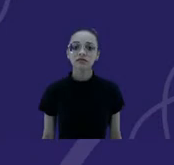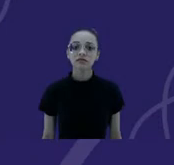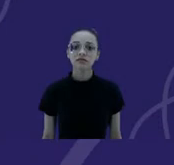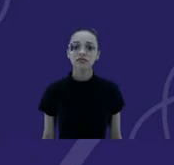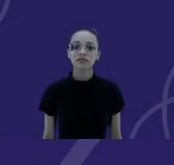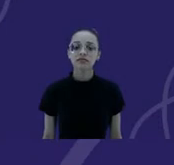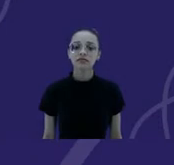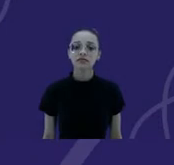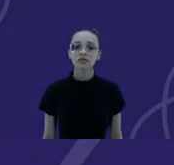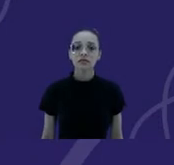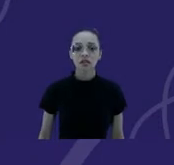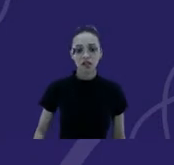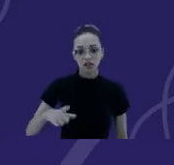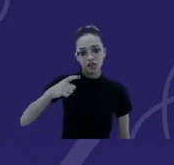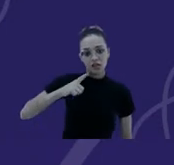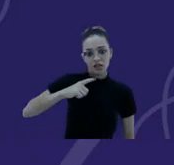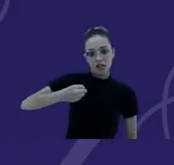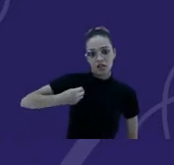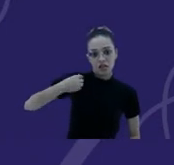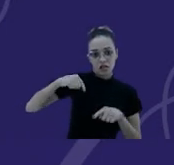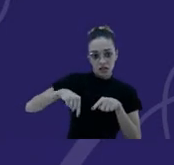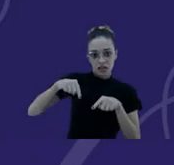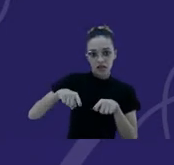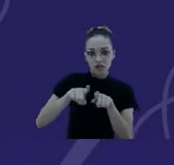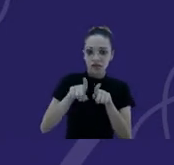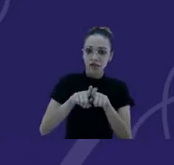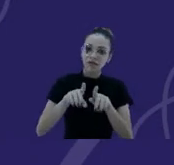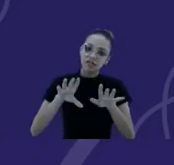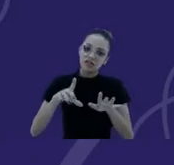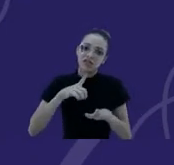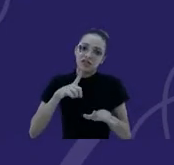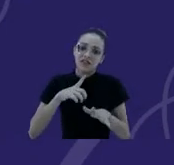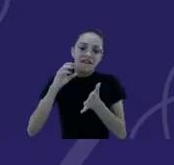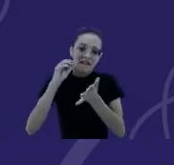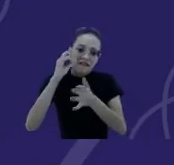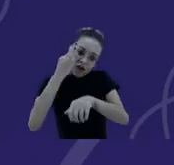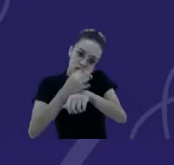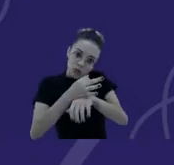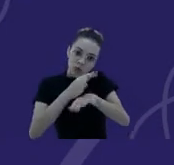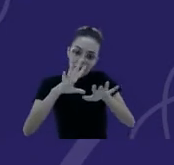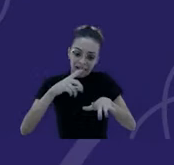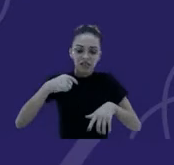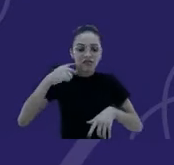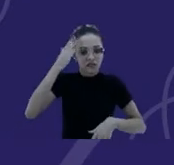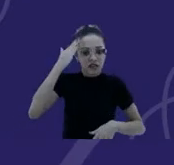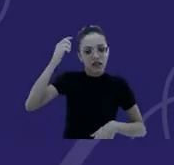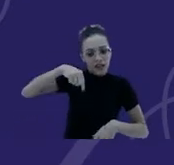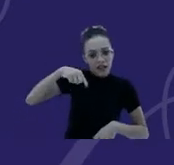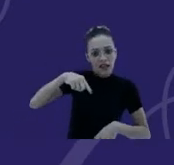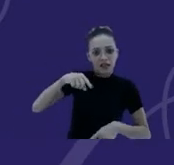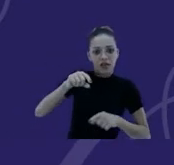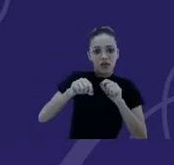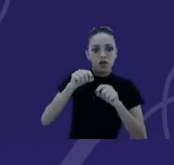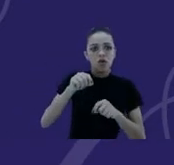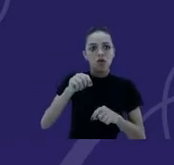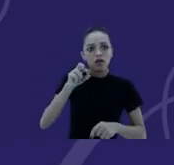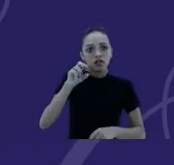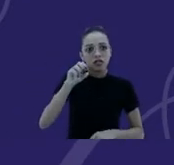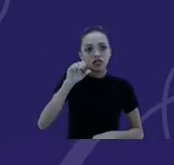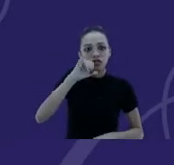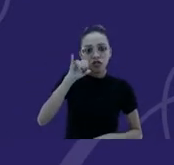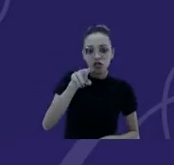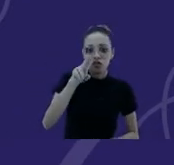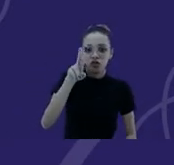E tivemos aqui a ausência, mas a presença, né, de Jurandir, tá? Que